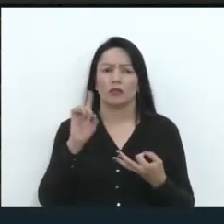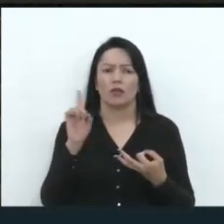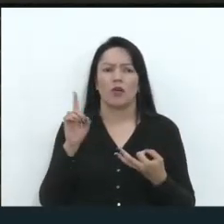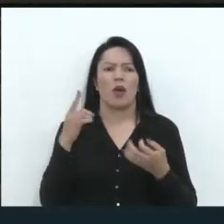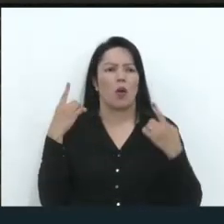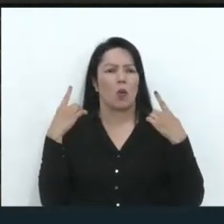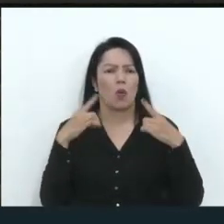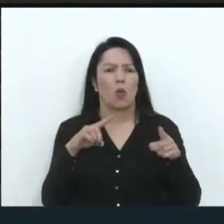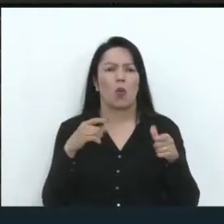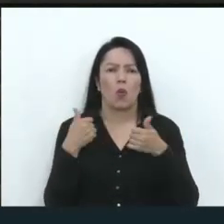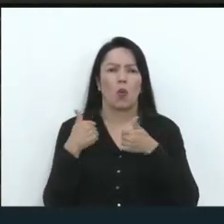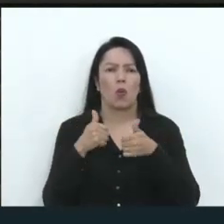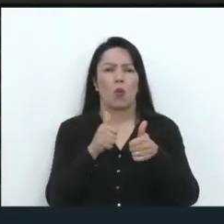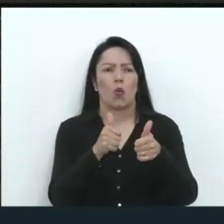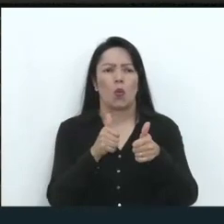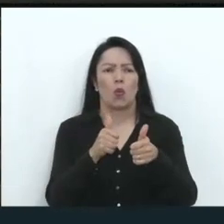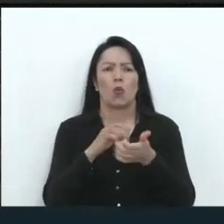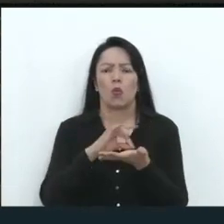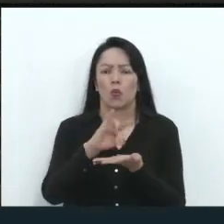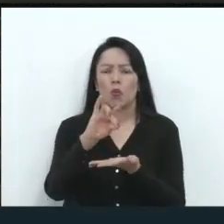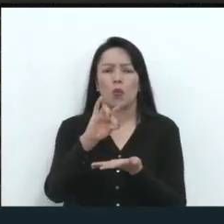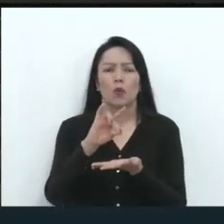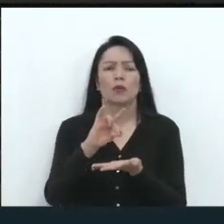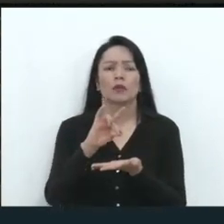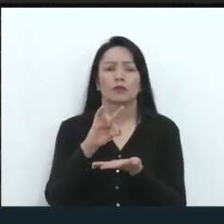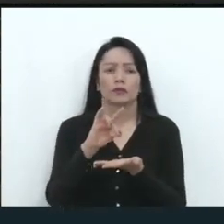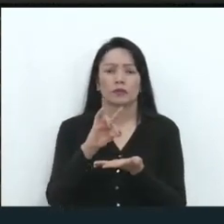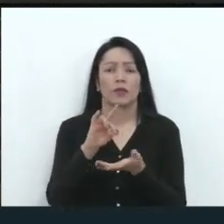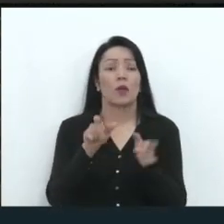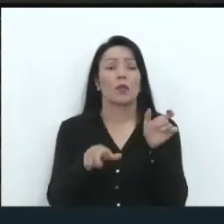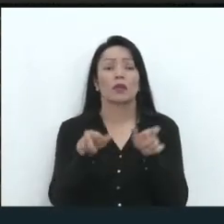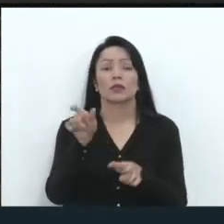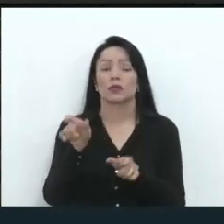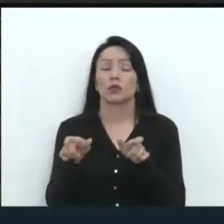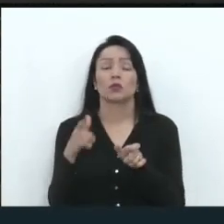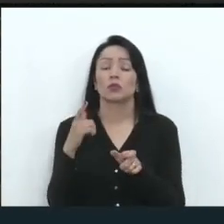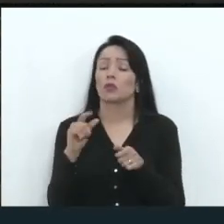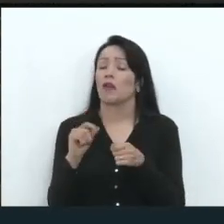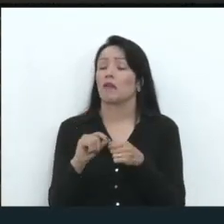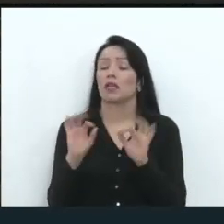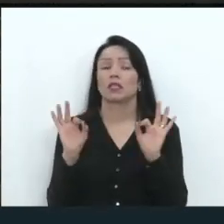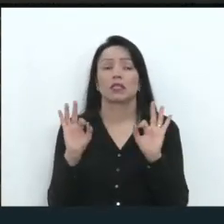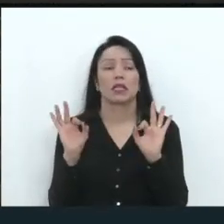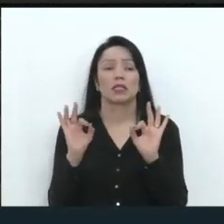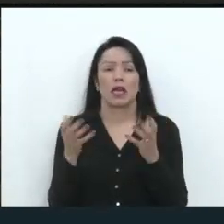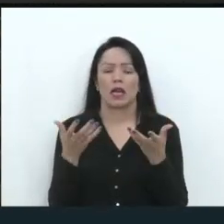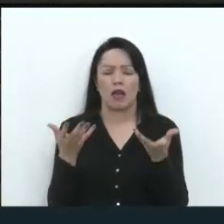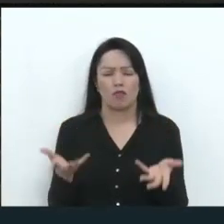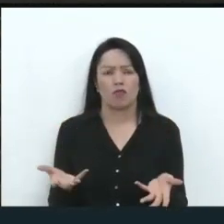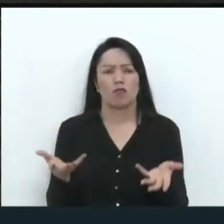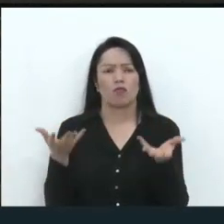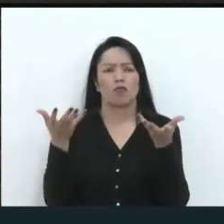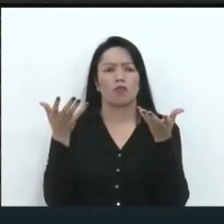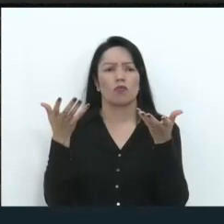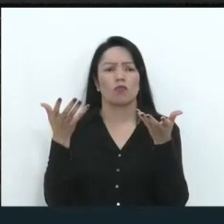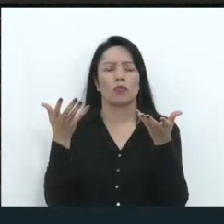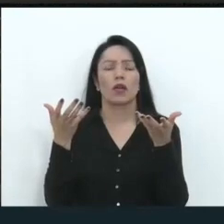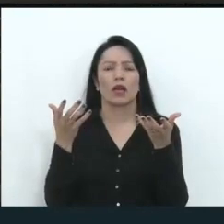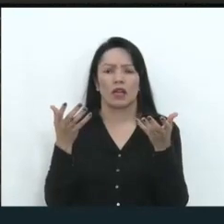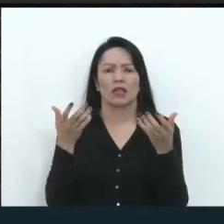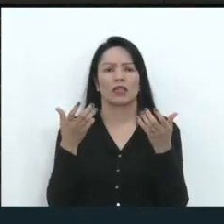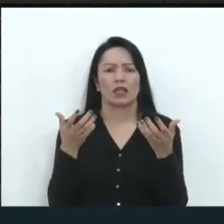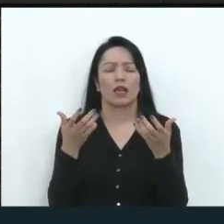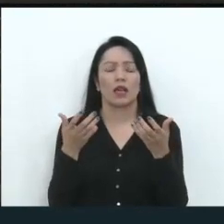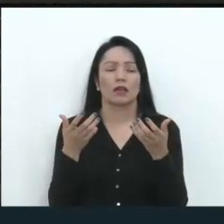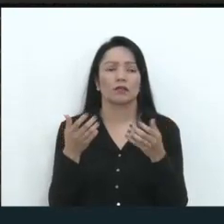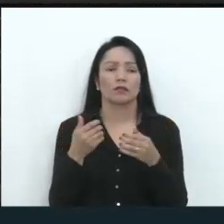perseguição odiosa de umas pessoas que não tinham o que fazer, queriam ganhar o poder a ponto de colocar o presidente Lula